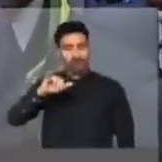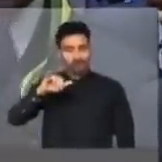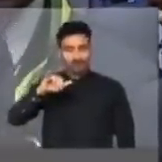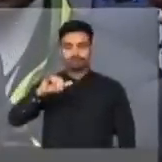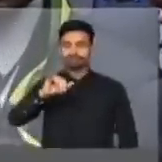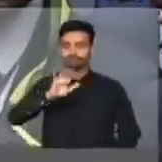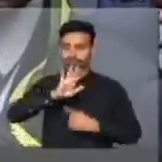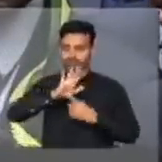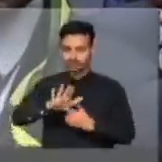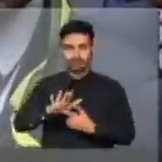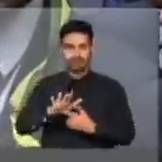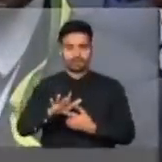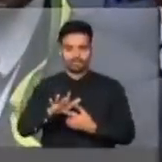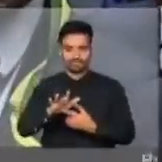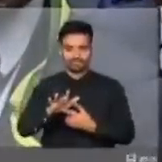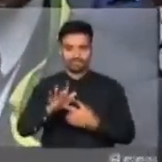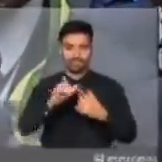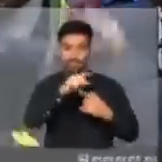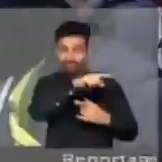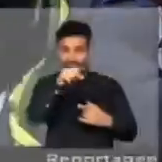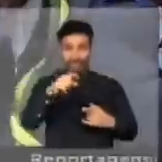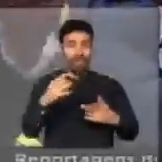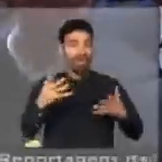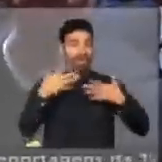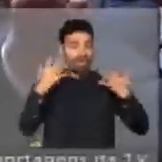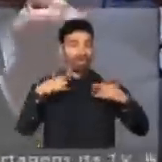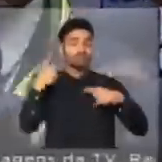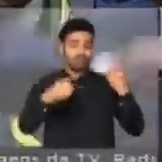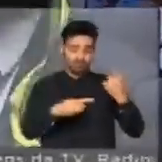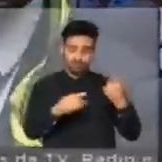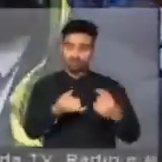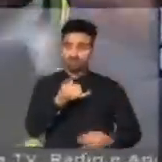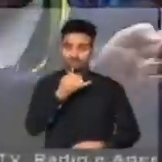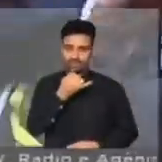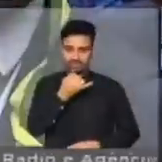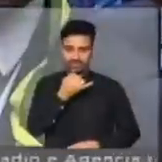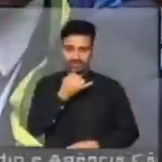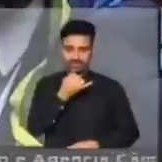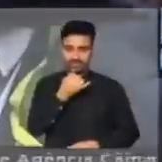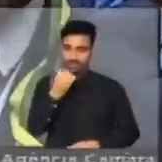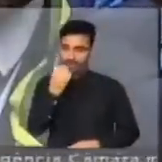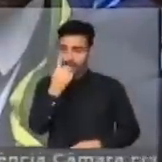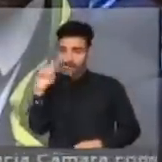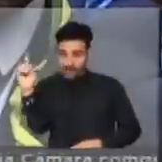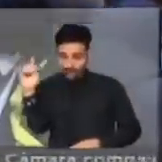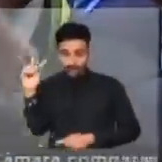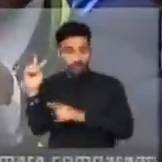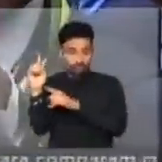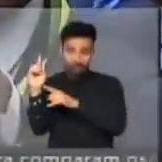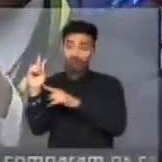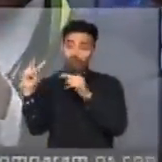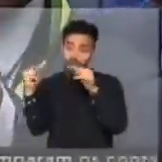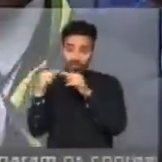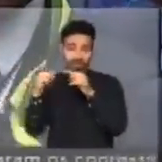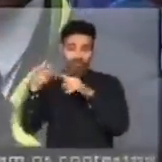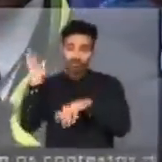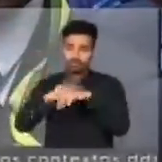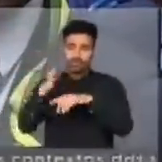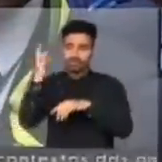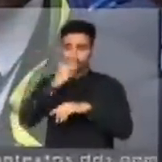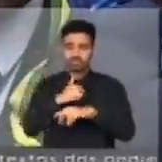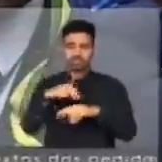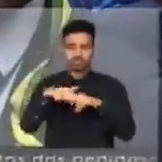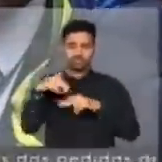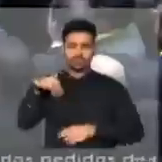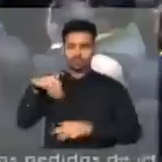alegria é triste. E o não é a palavra mais bonita da língua portuguesa. É não!